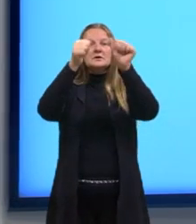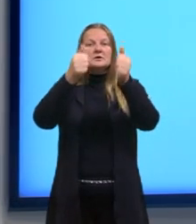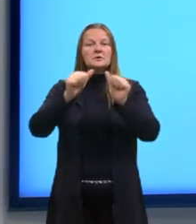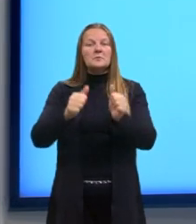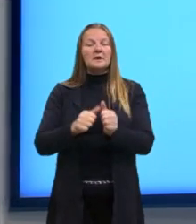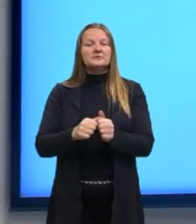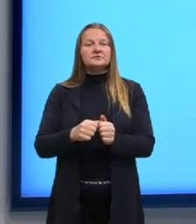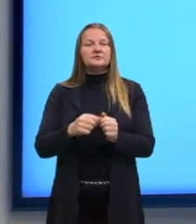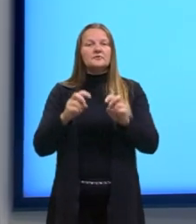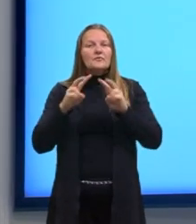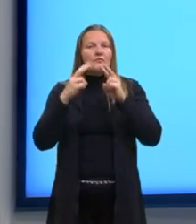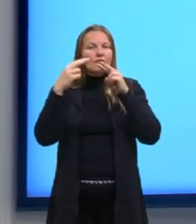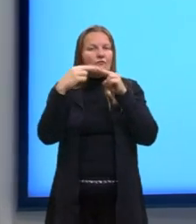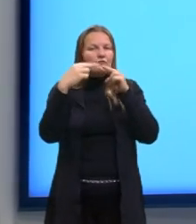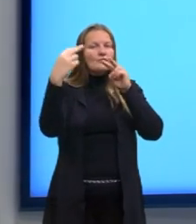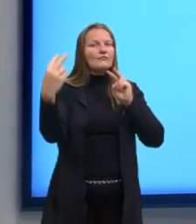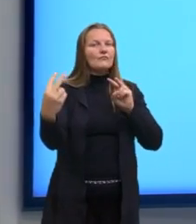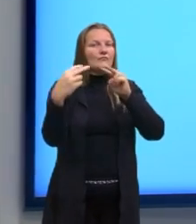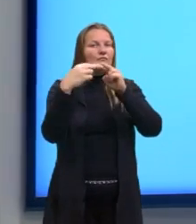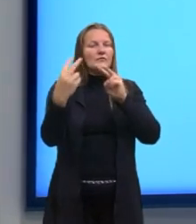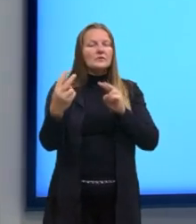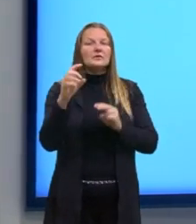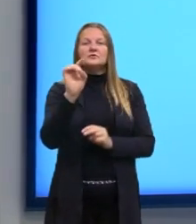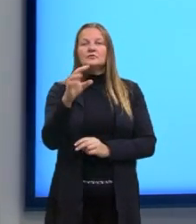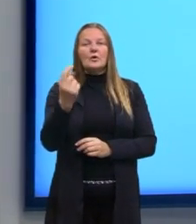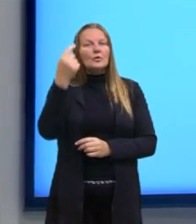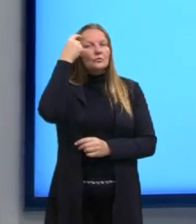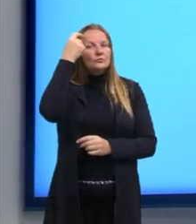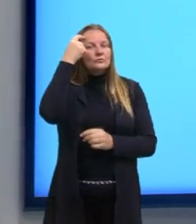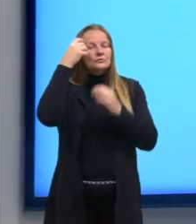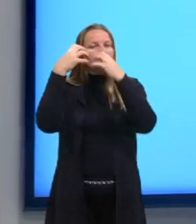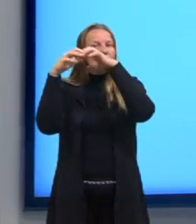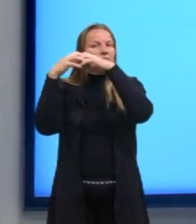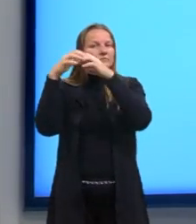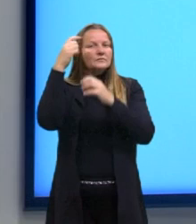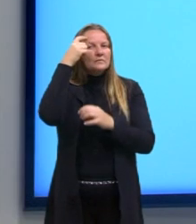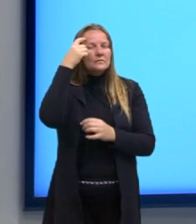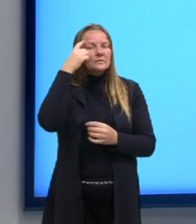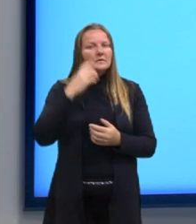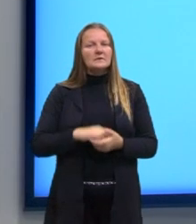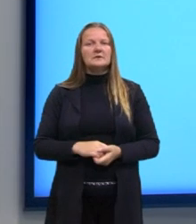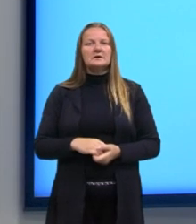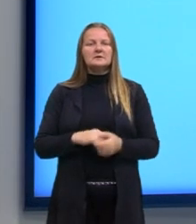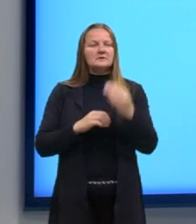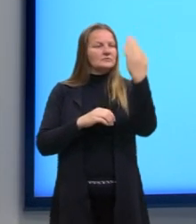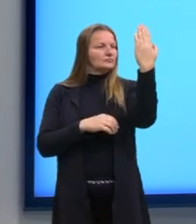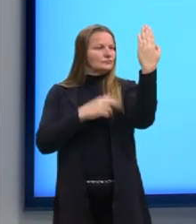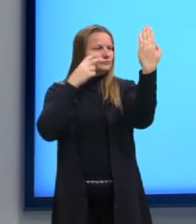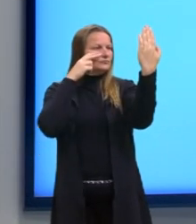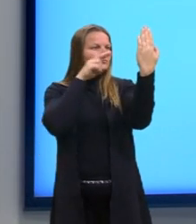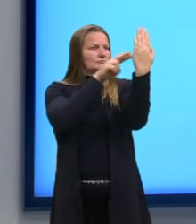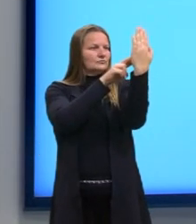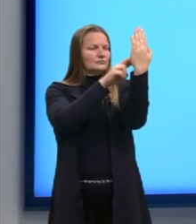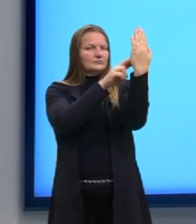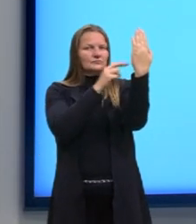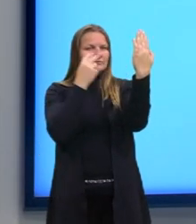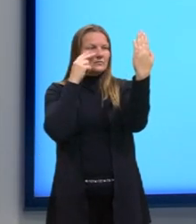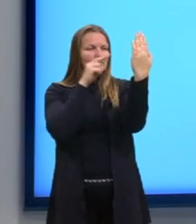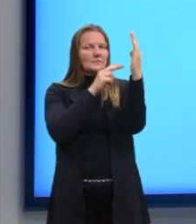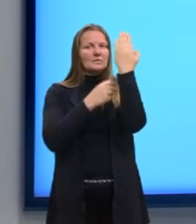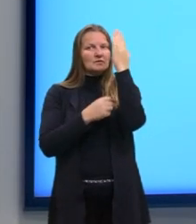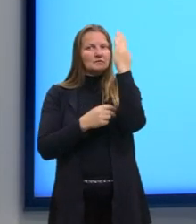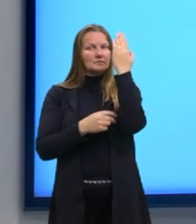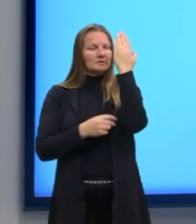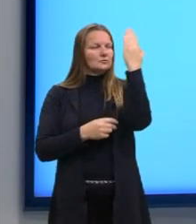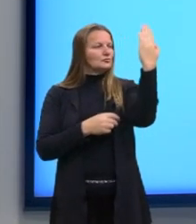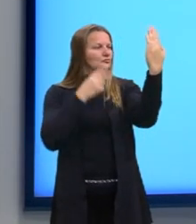que vai existir apenas no cérebro que a imagem que a gente enxerga quando tá olhando no espelho então se eu me olho no espelho estou vendo